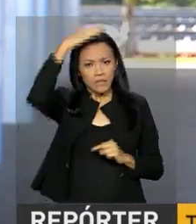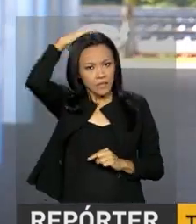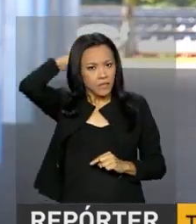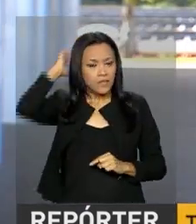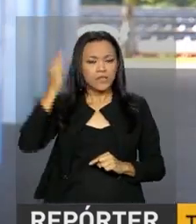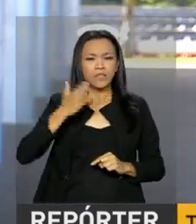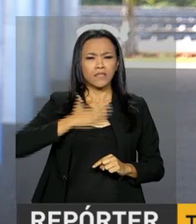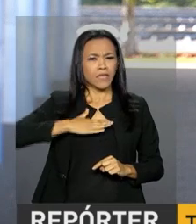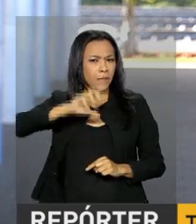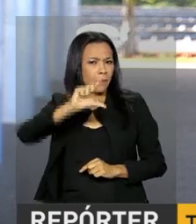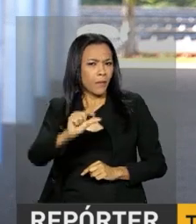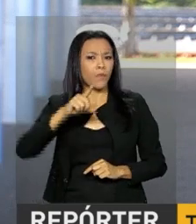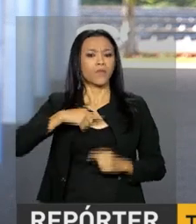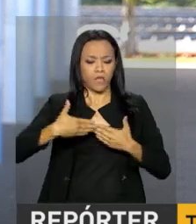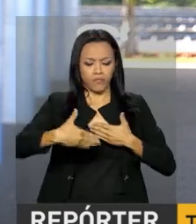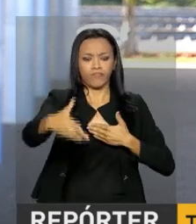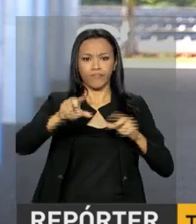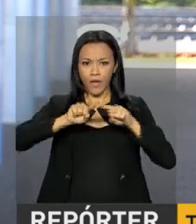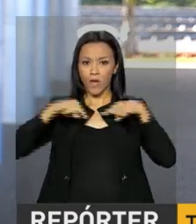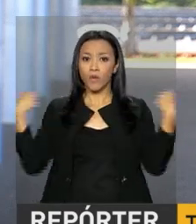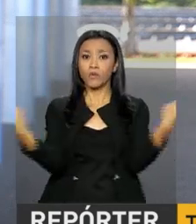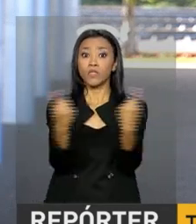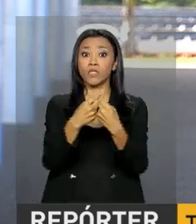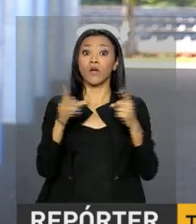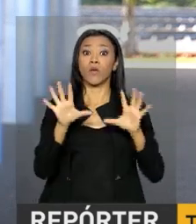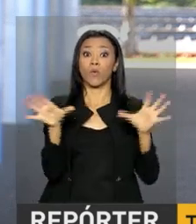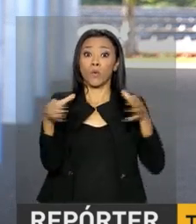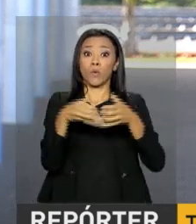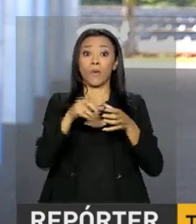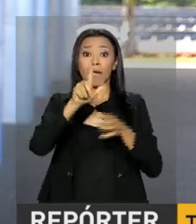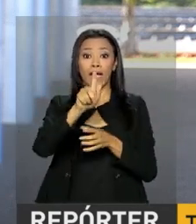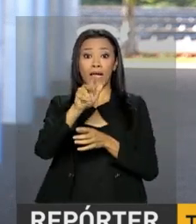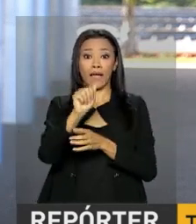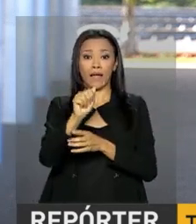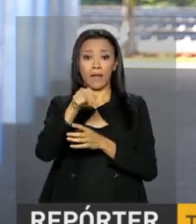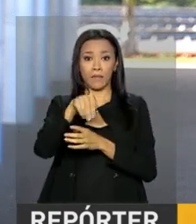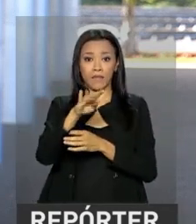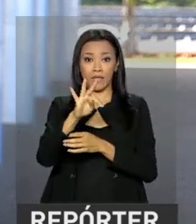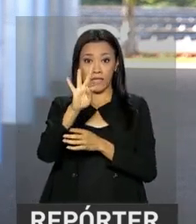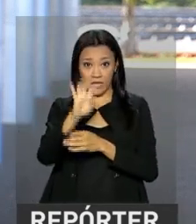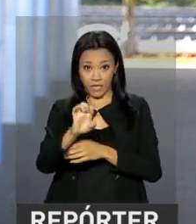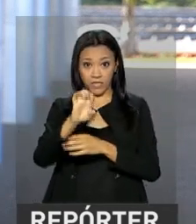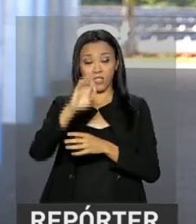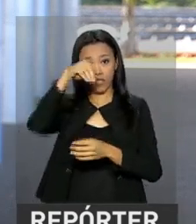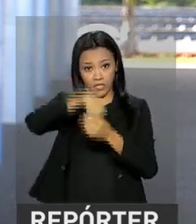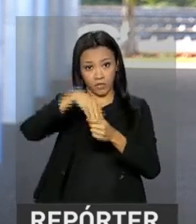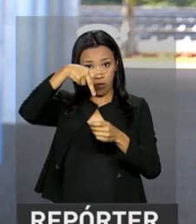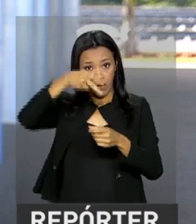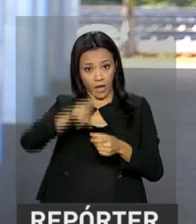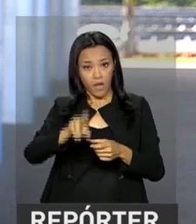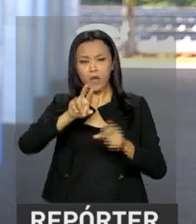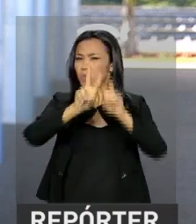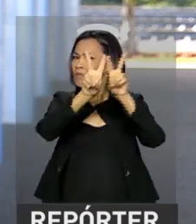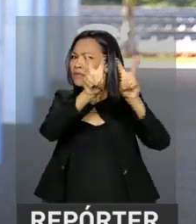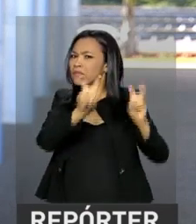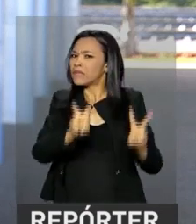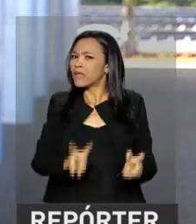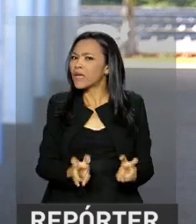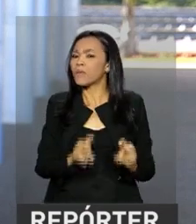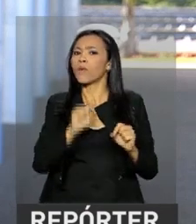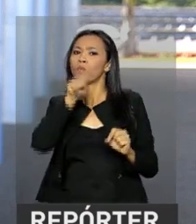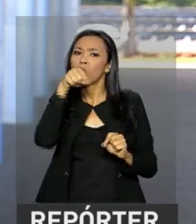pouco às 10 horas uma reunião com o gabinete de segurança institucional da presidência como você falou um dos assuntos deve ser um